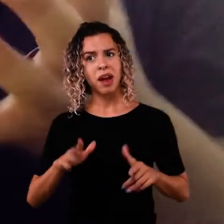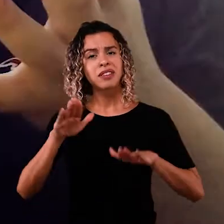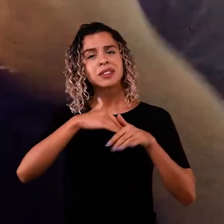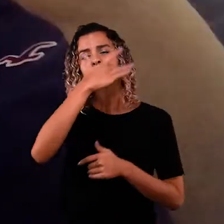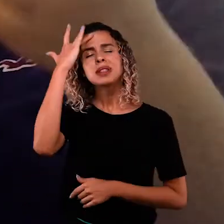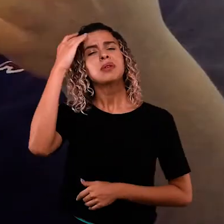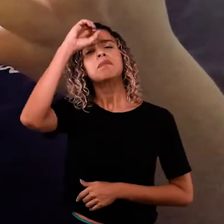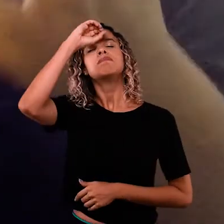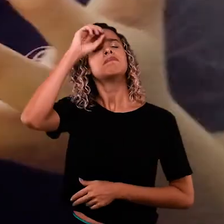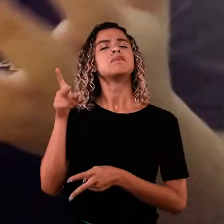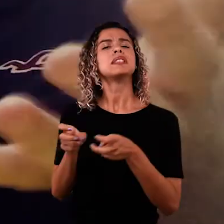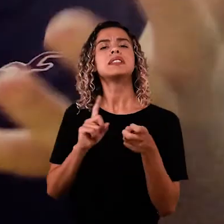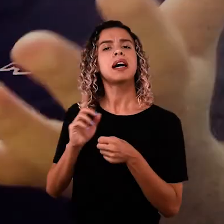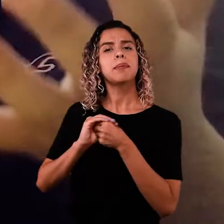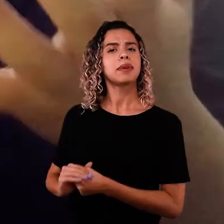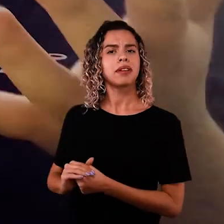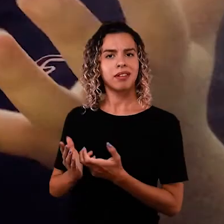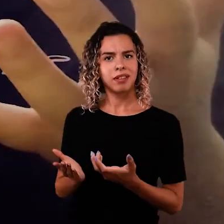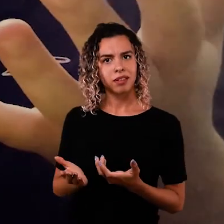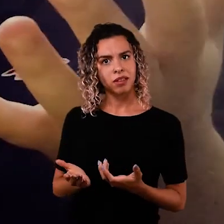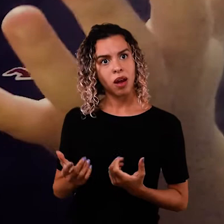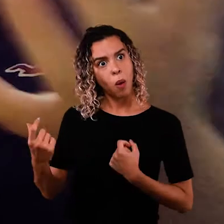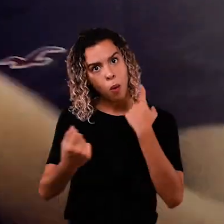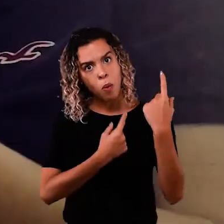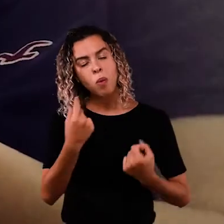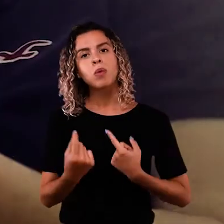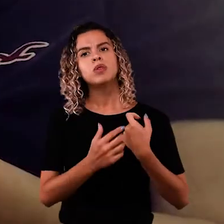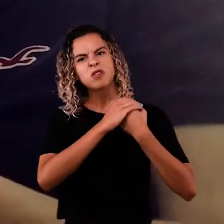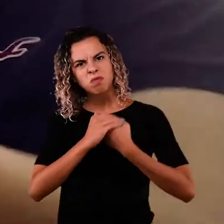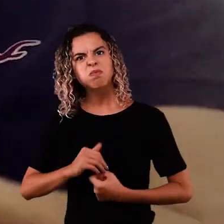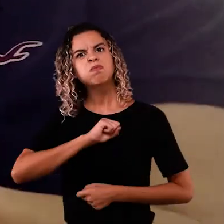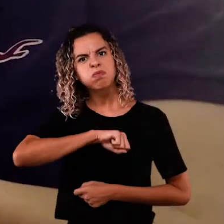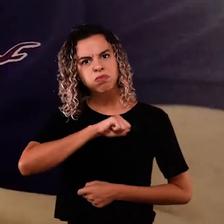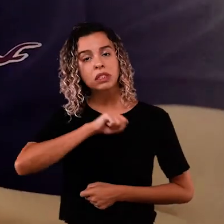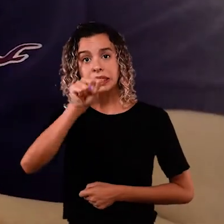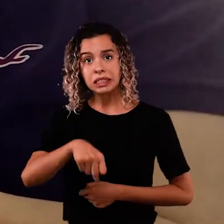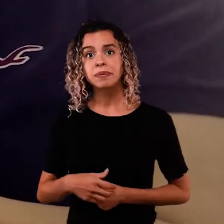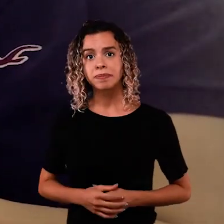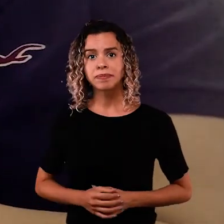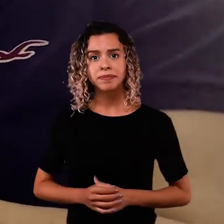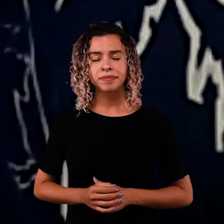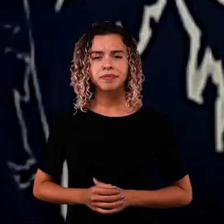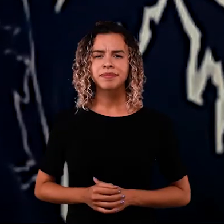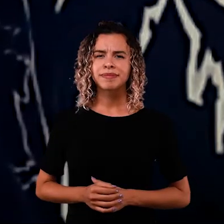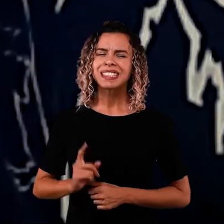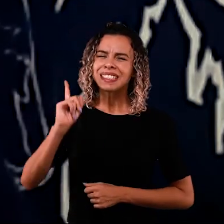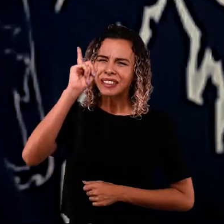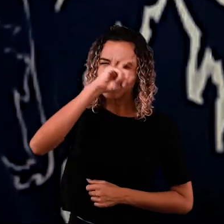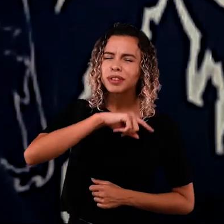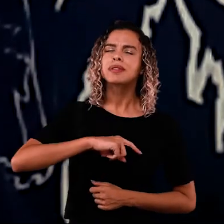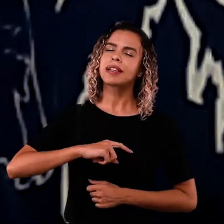sem perceber e sem intenção de eu diminuir a pessoa. E tem alguns que faz por querer mesmo. Lucas. Mesmo